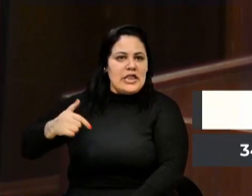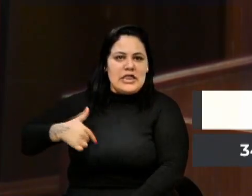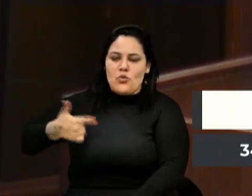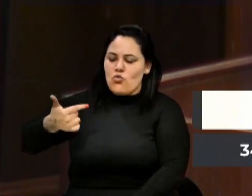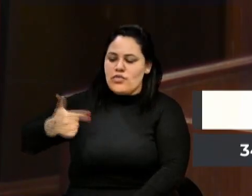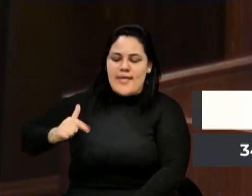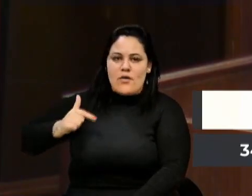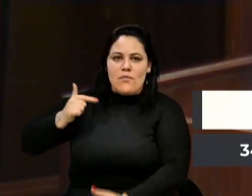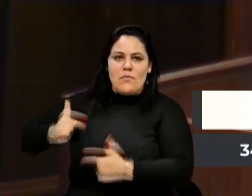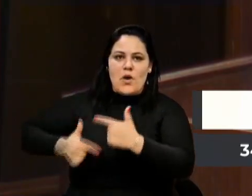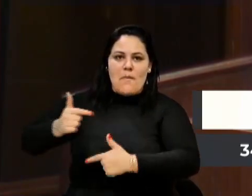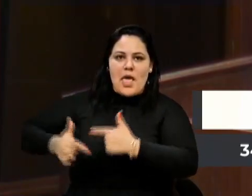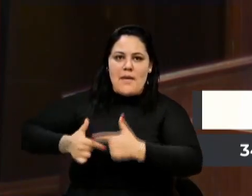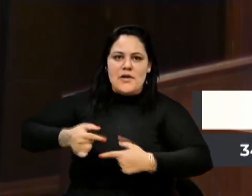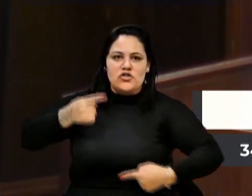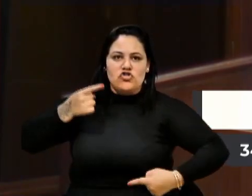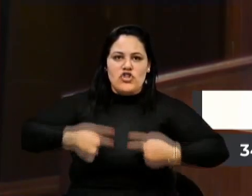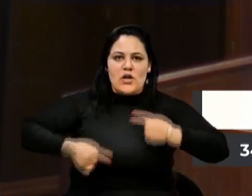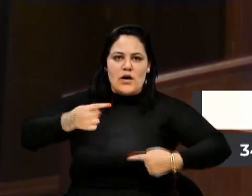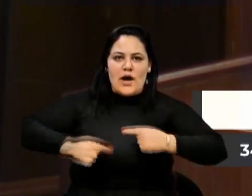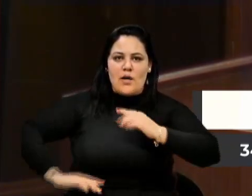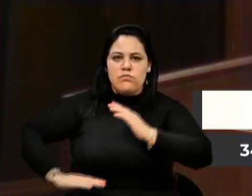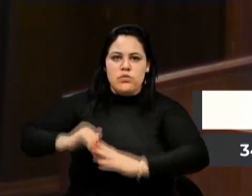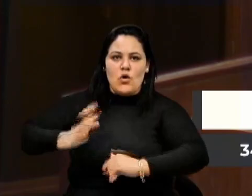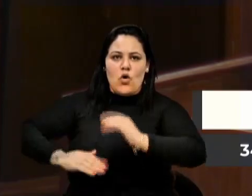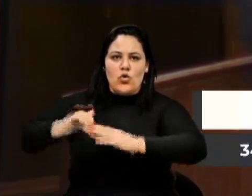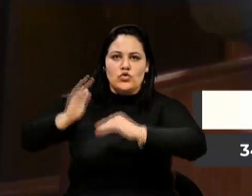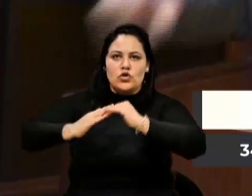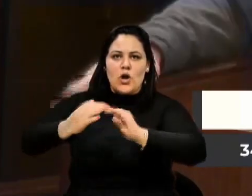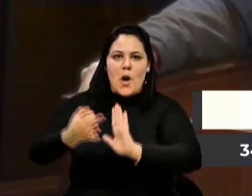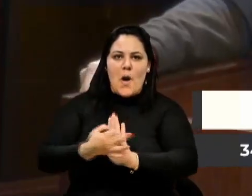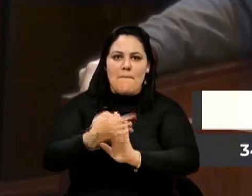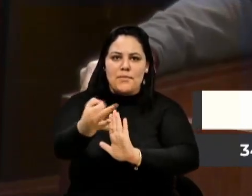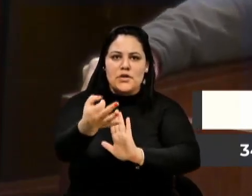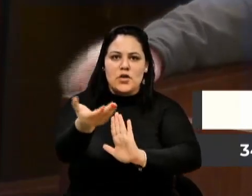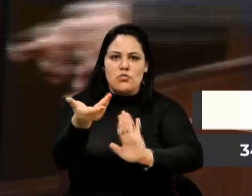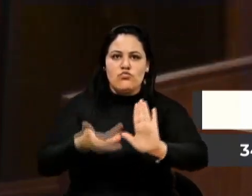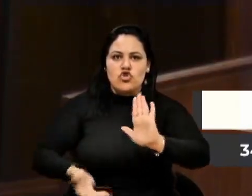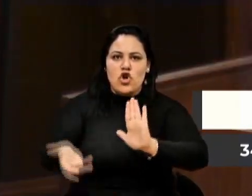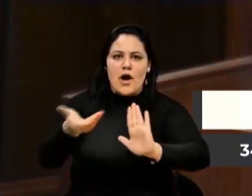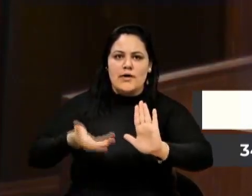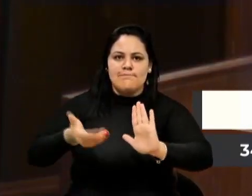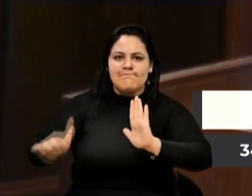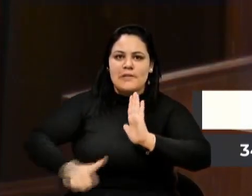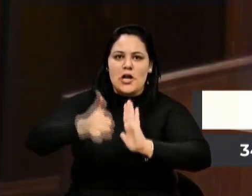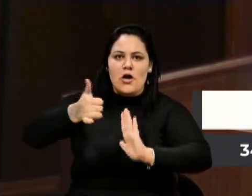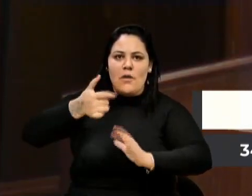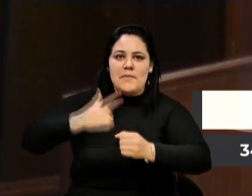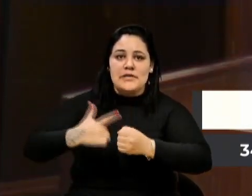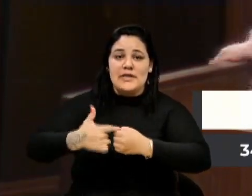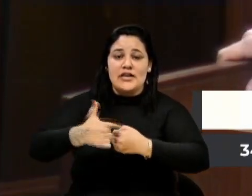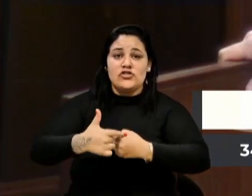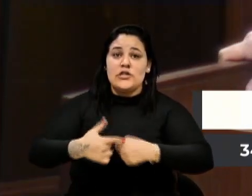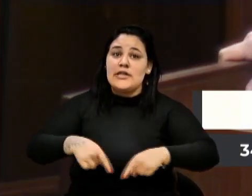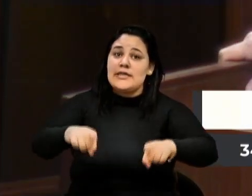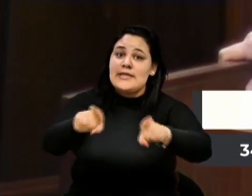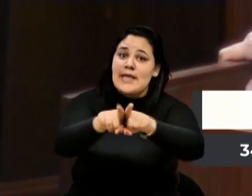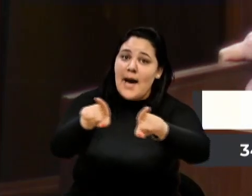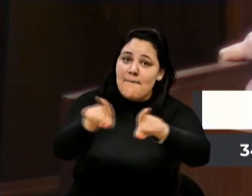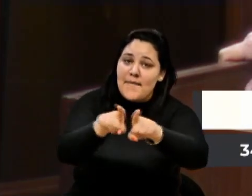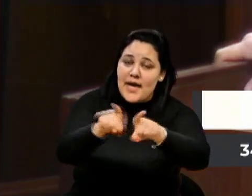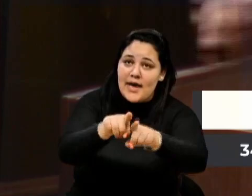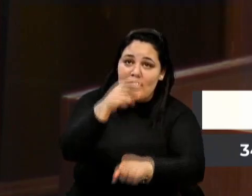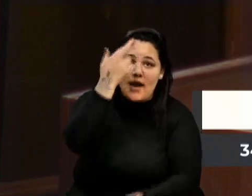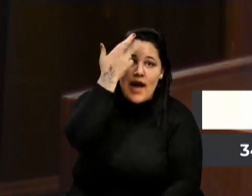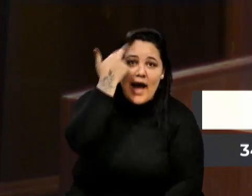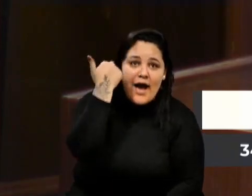dialogar, em construir consensos que sejam melhor para a cidade. Aliás, vereador Rafael